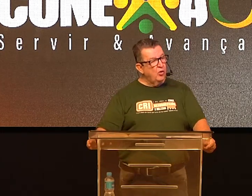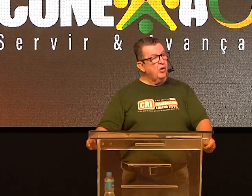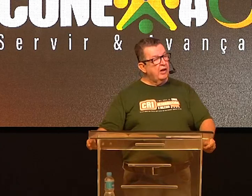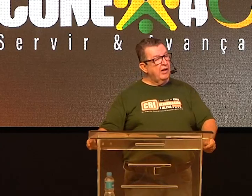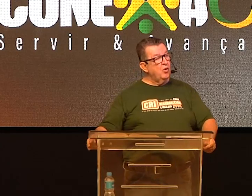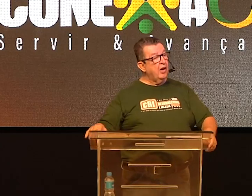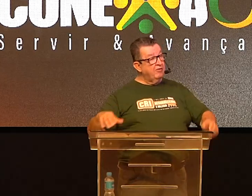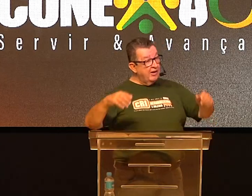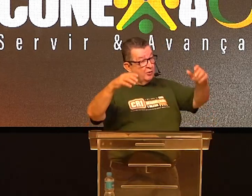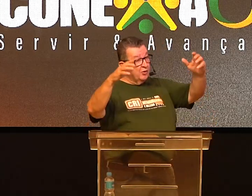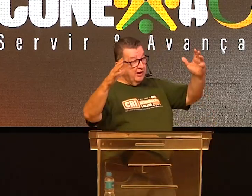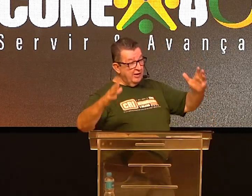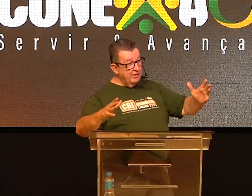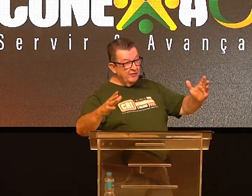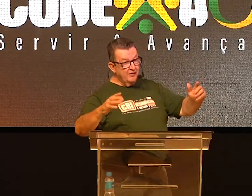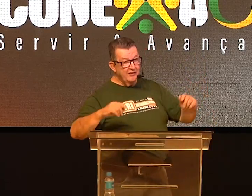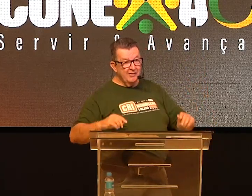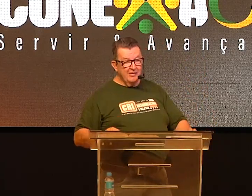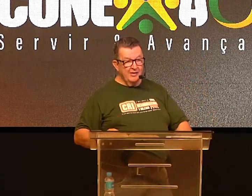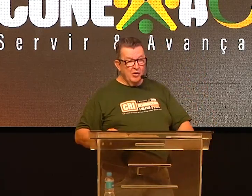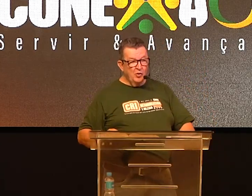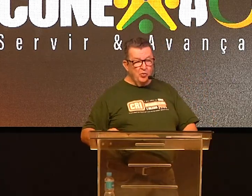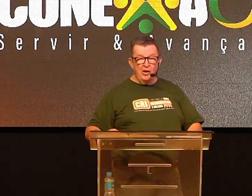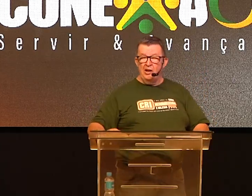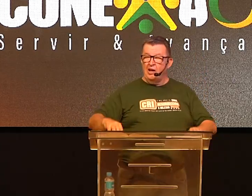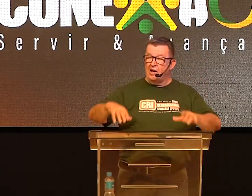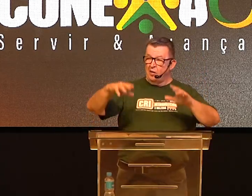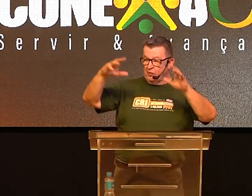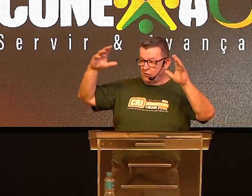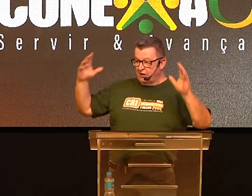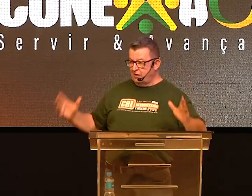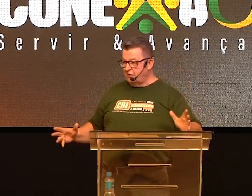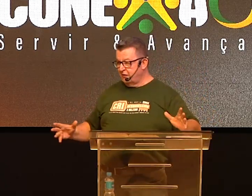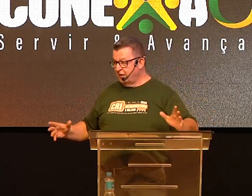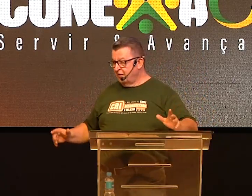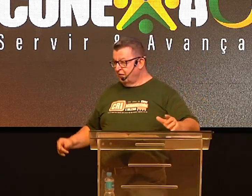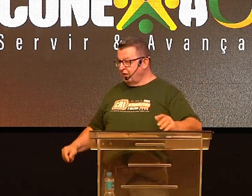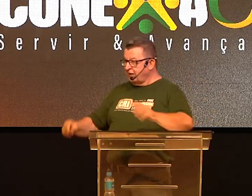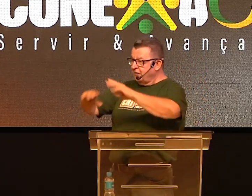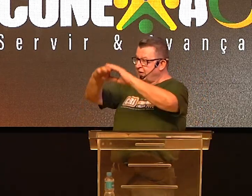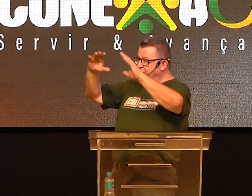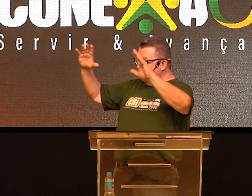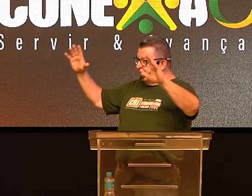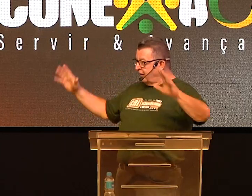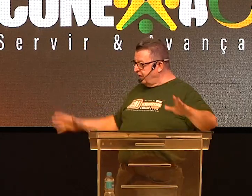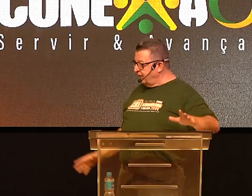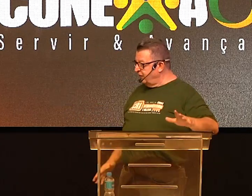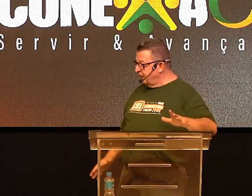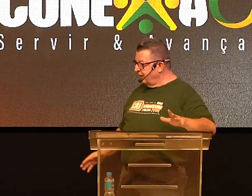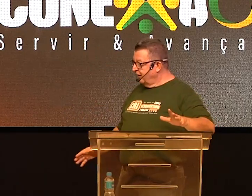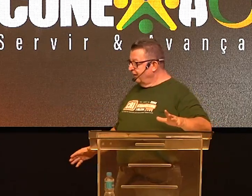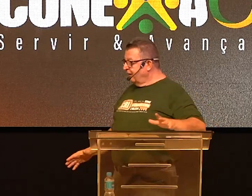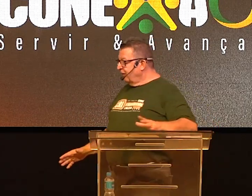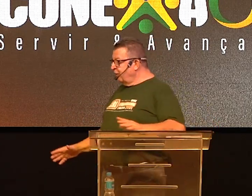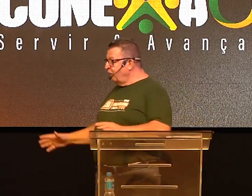Então, olha, eu colocaria ele no cavalo do rei. Punha nele a capa do rei. Fantasiava ele de rei. E alguém